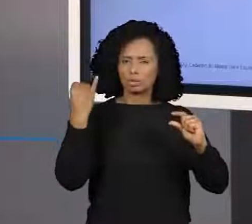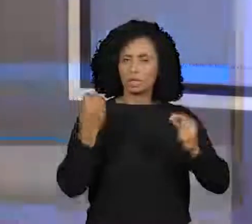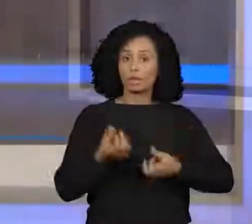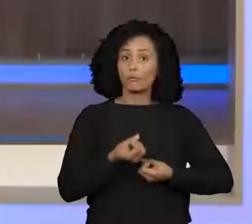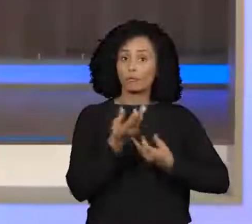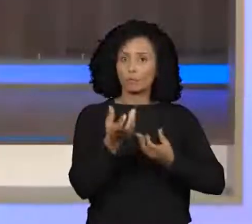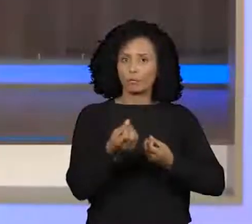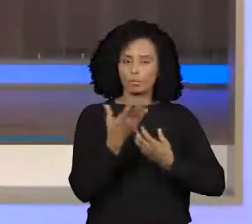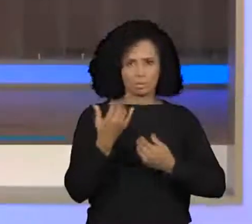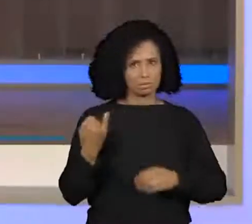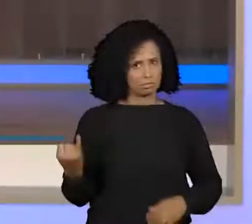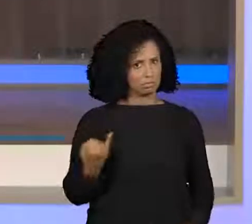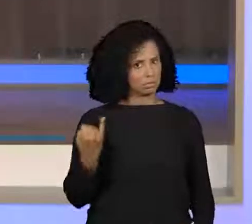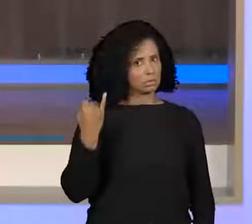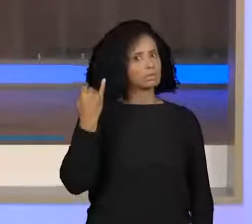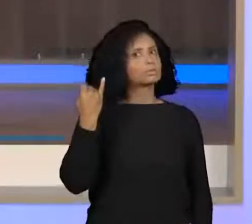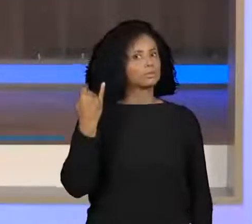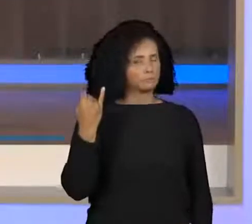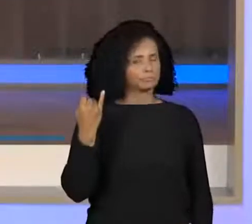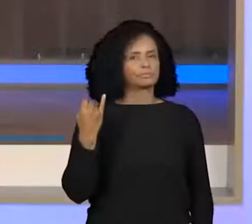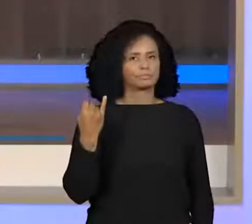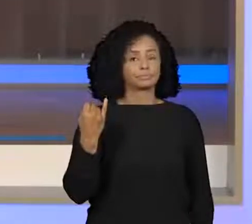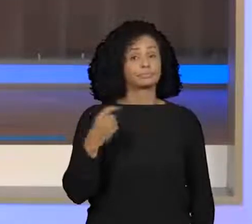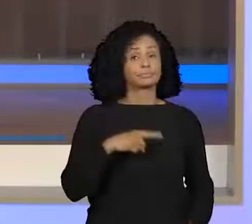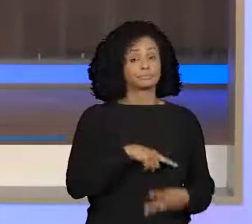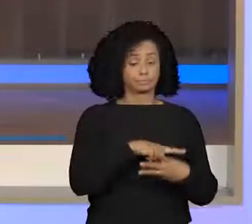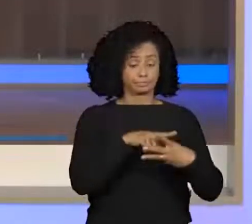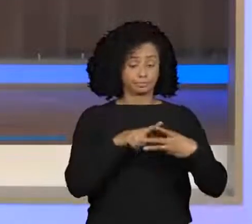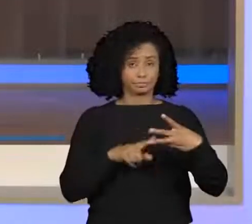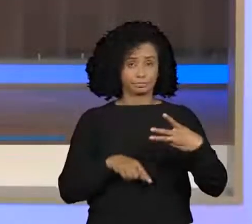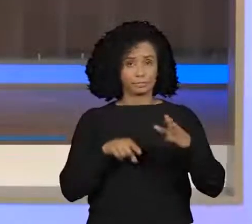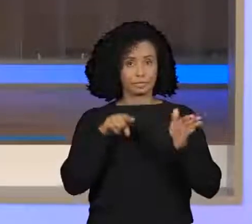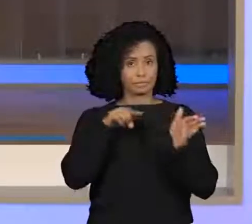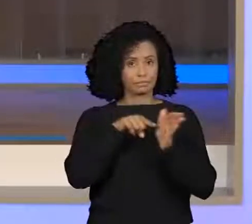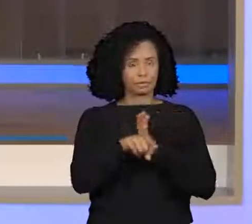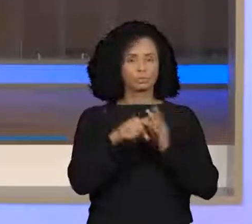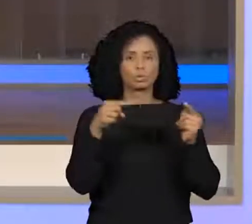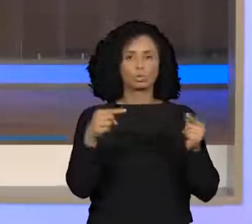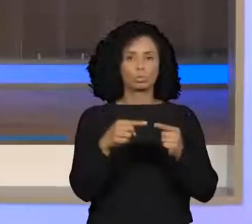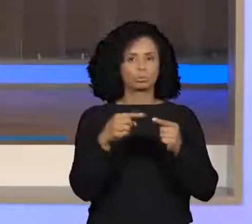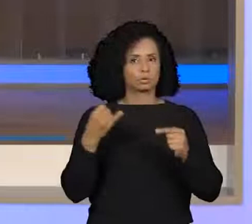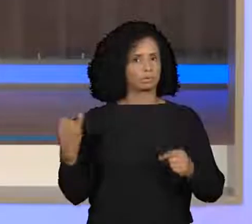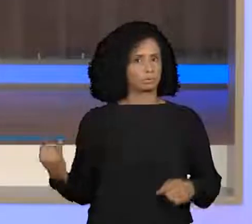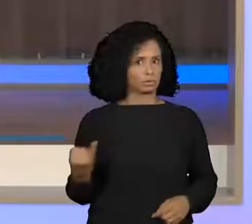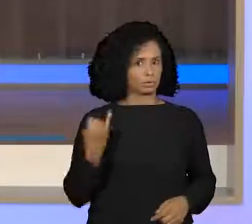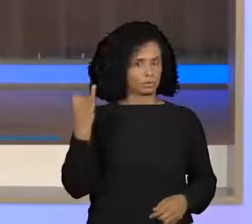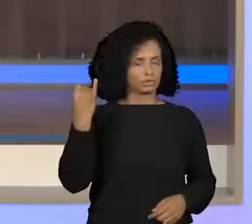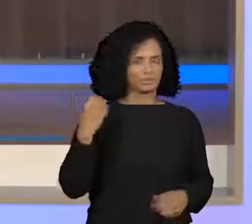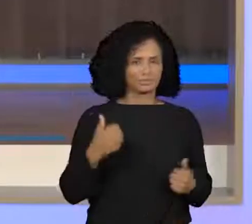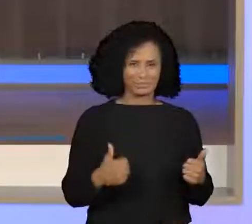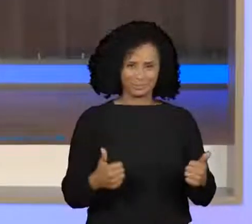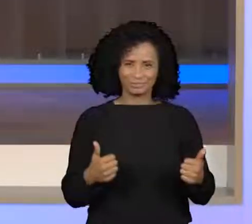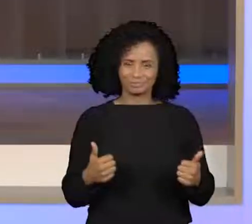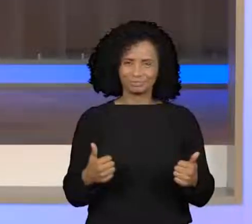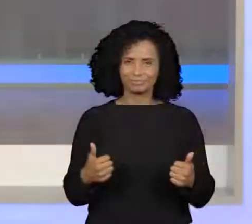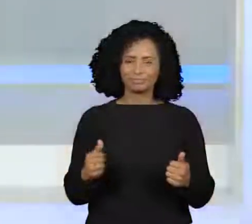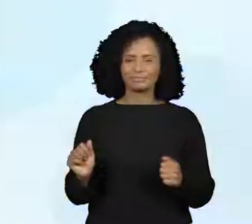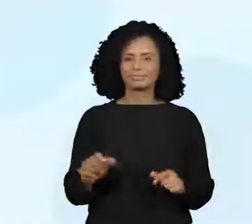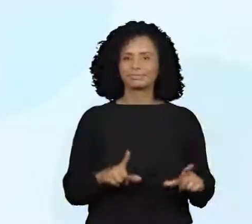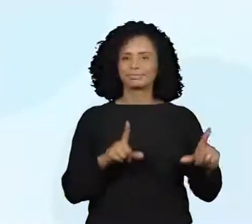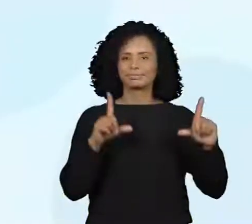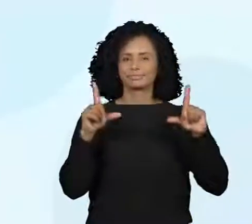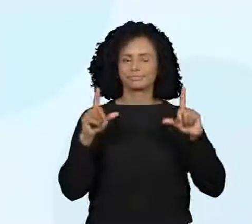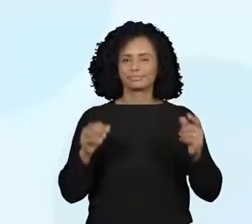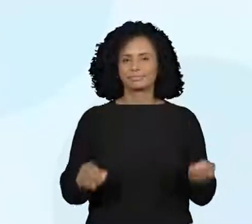relevante. Então, eu fiz 3 perguntas que são consideradas perguntas relevantes. Tudo bem, pessoal? Então, vamos lá. Vem comigo, vem na